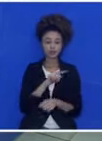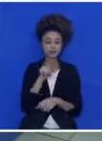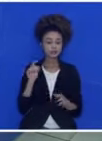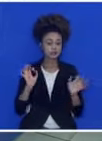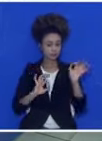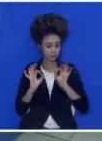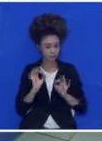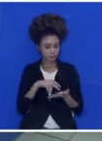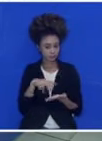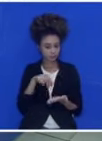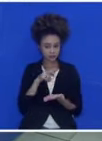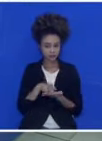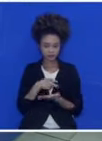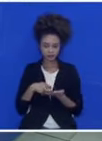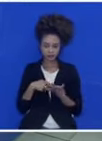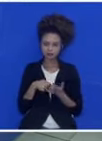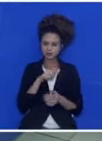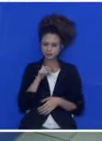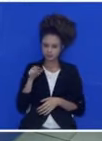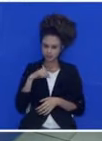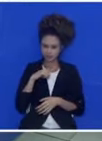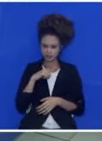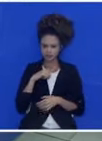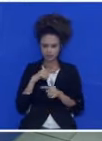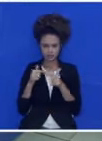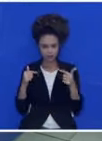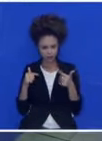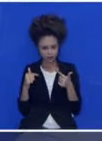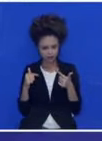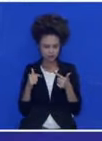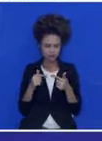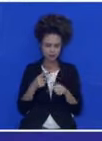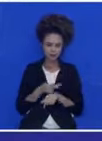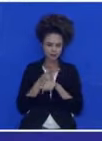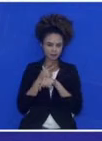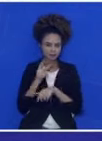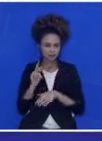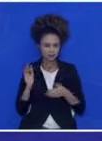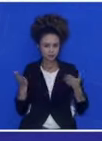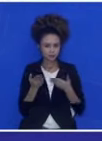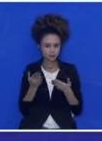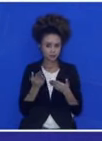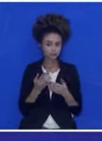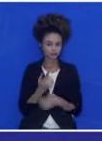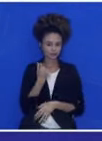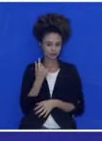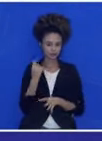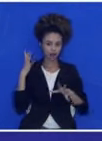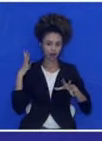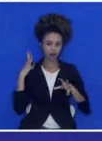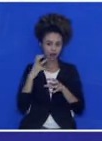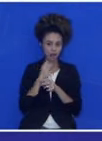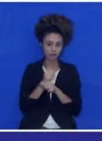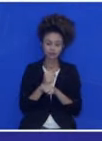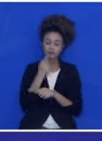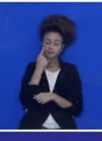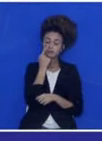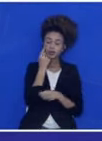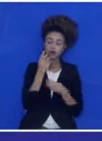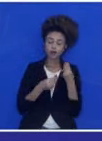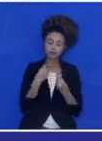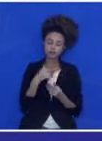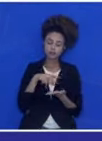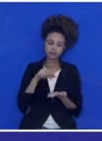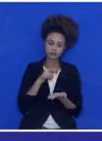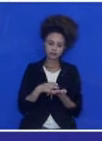E aí, preparados para o sorteio da Quina? Será que você está com sorte? Será que esse prêmio vai sair hoje? O valor está acumulado. Vamos conferir tudo o que vai rolar no